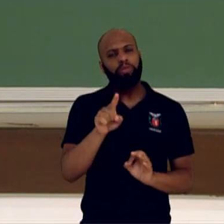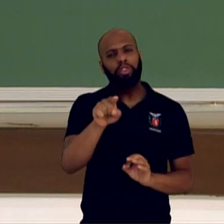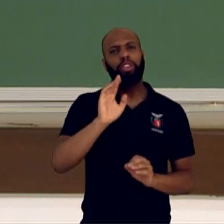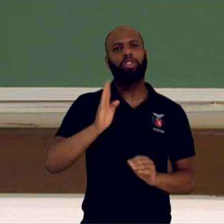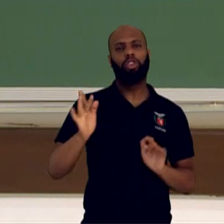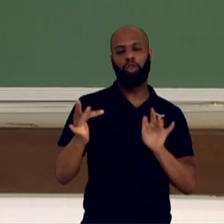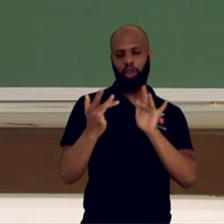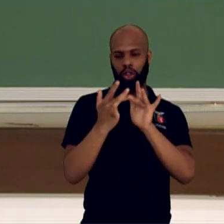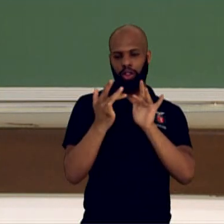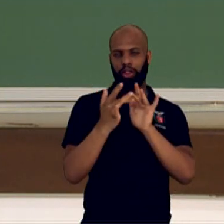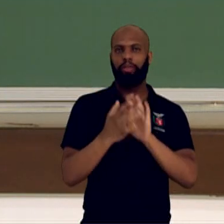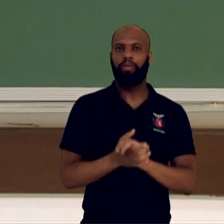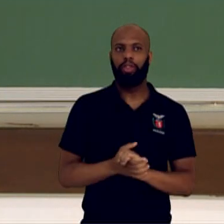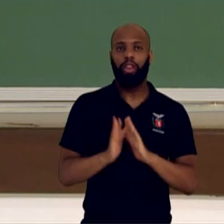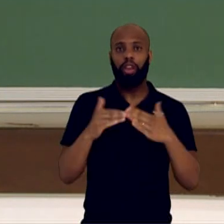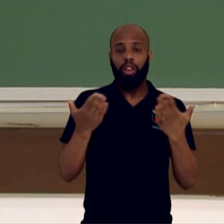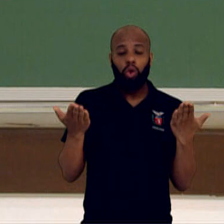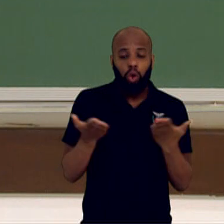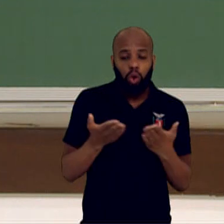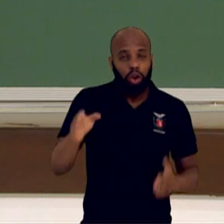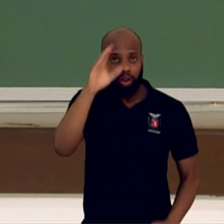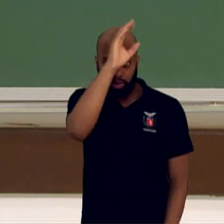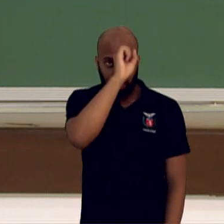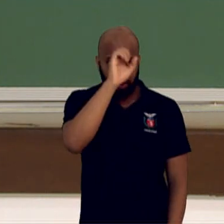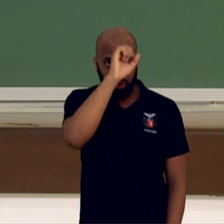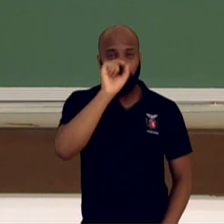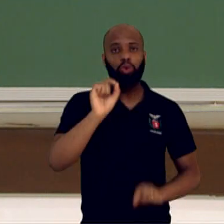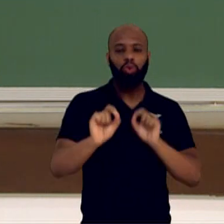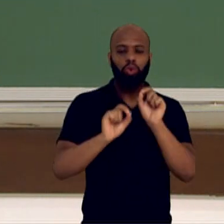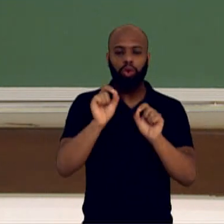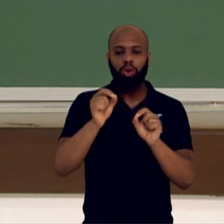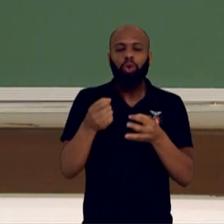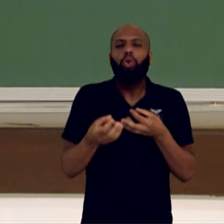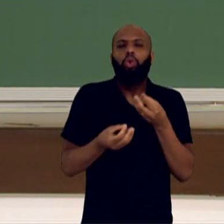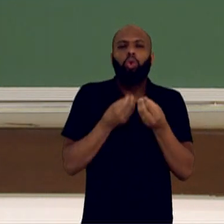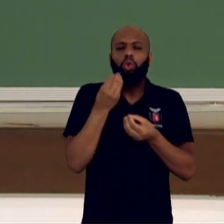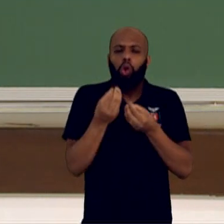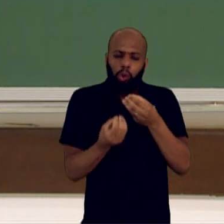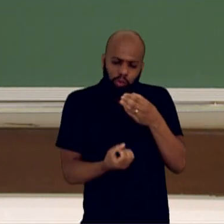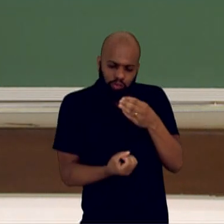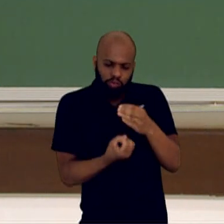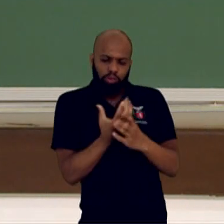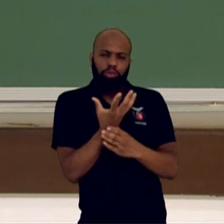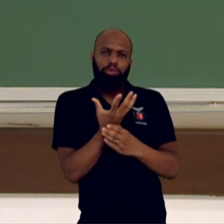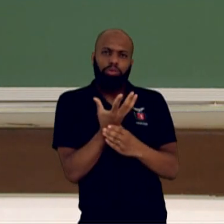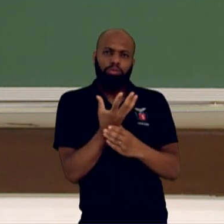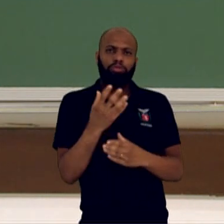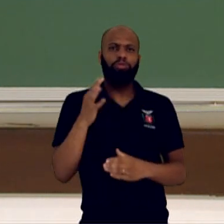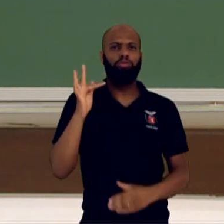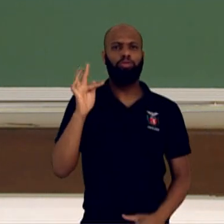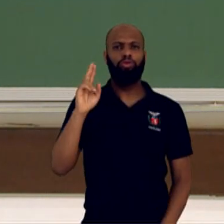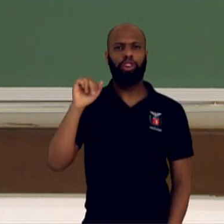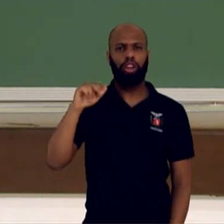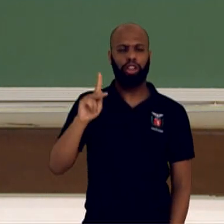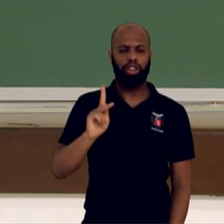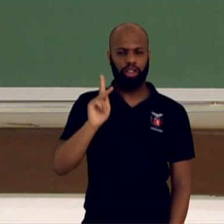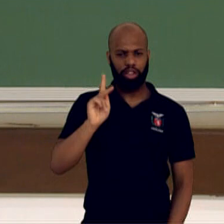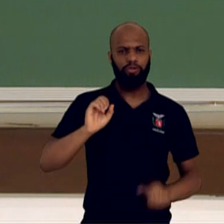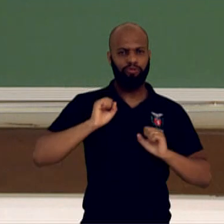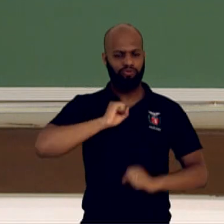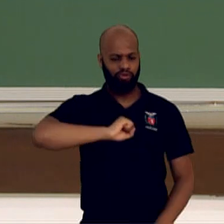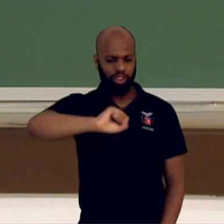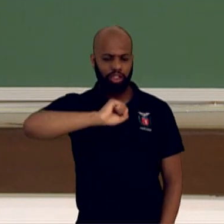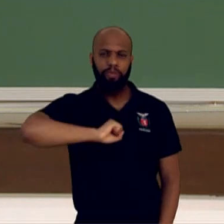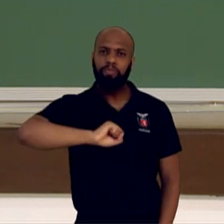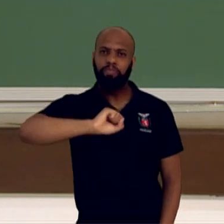tiveram. E aqui a gente vai aprender hoje como surgiu este funk, né? Aí aqueles que não conhecem pensam